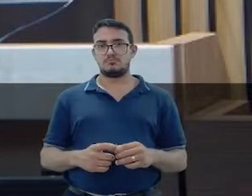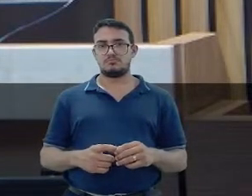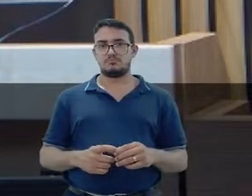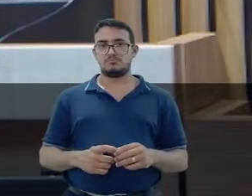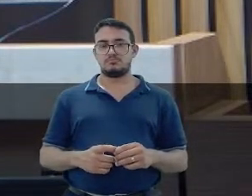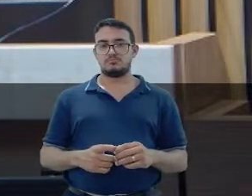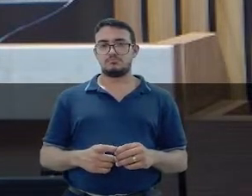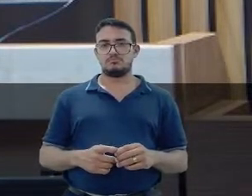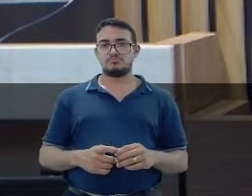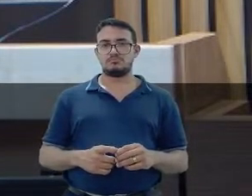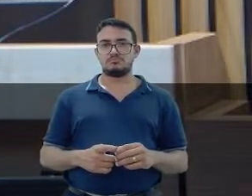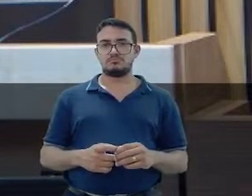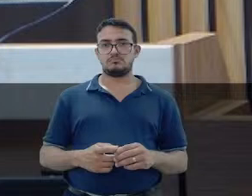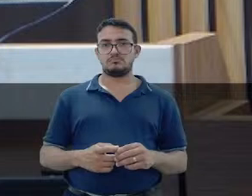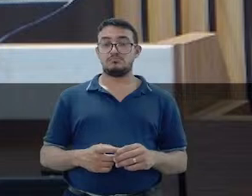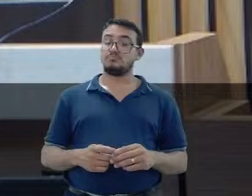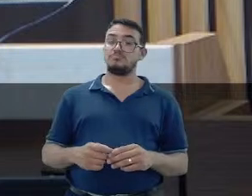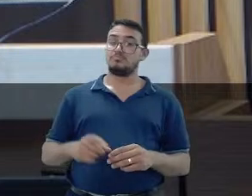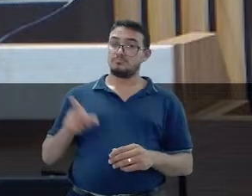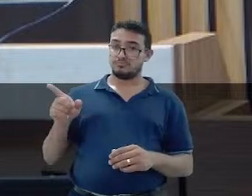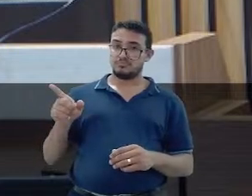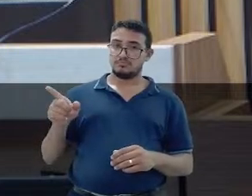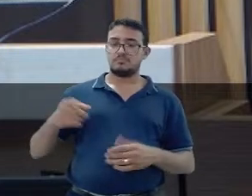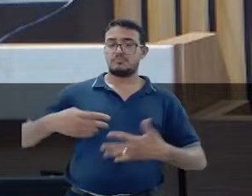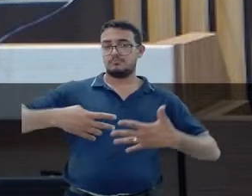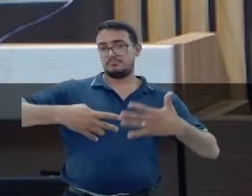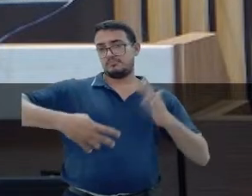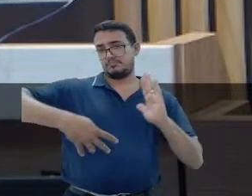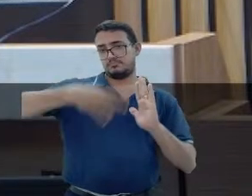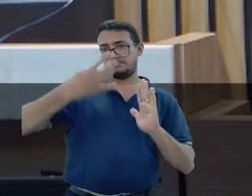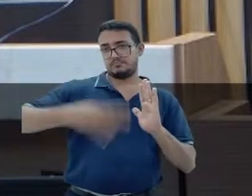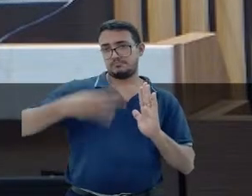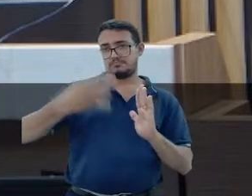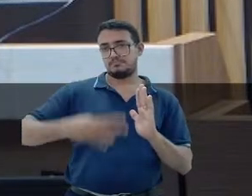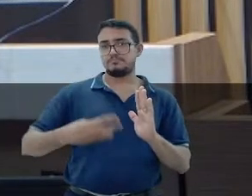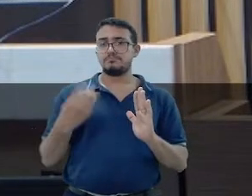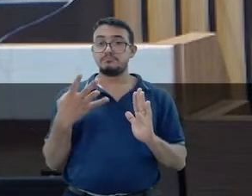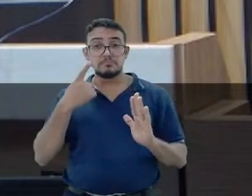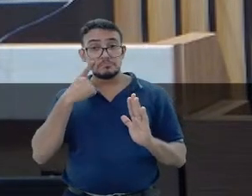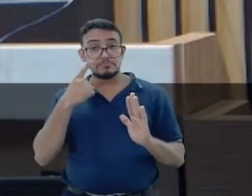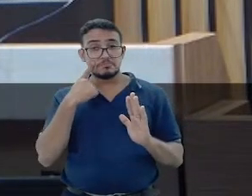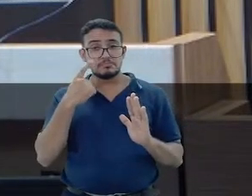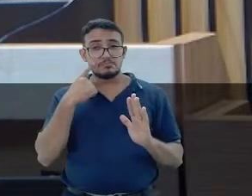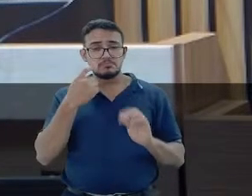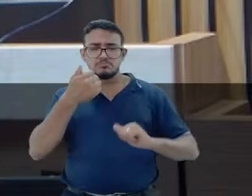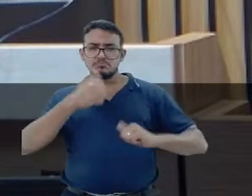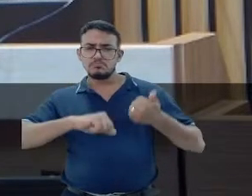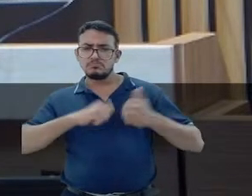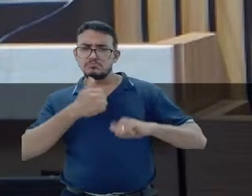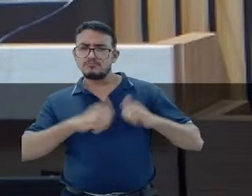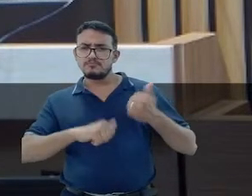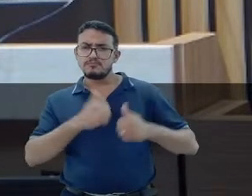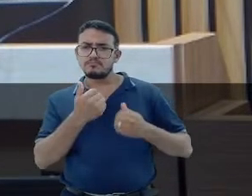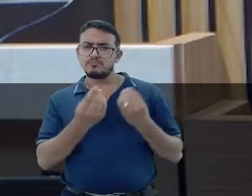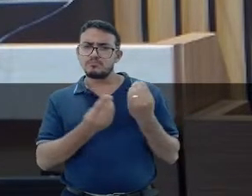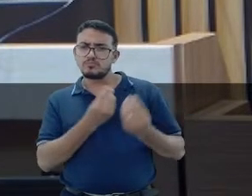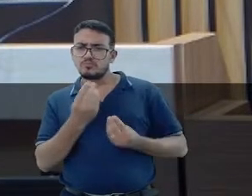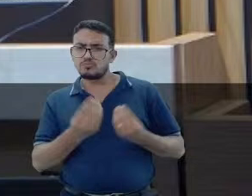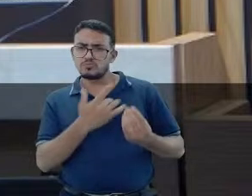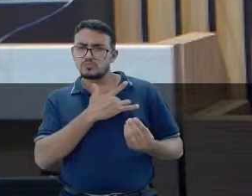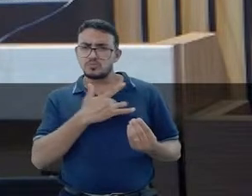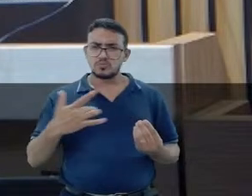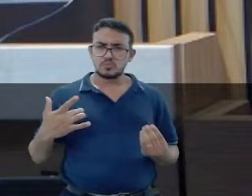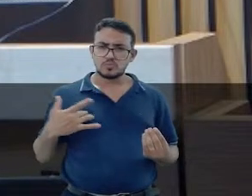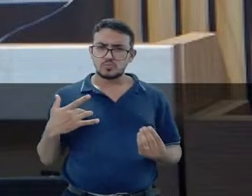a finalidade da perícia é verificar condições de saúde do empregado por meio da avaliação de sua condição pessoal,